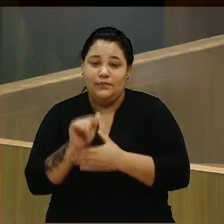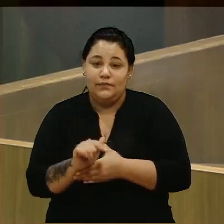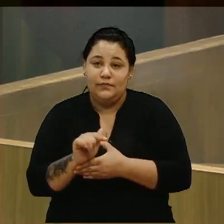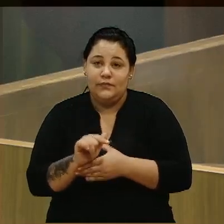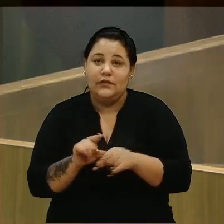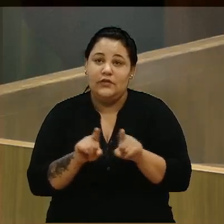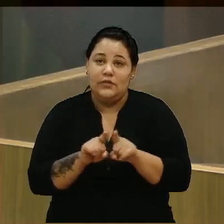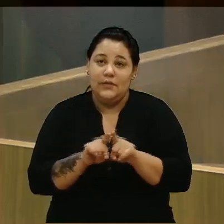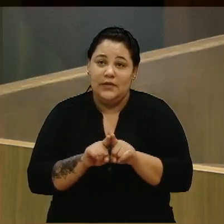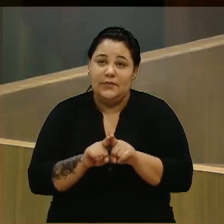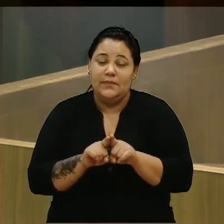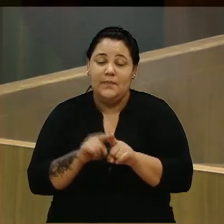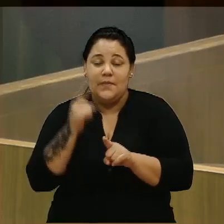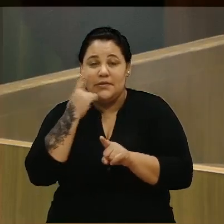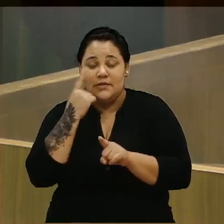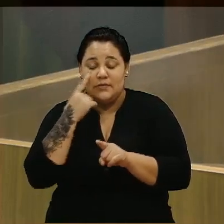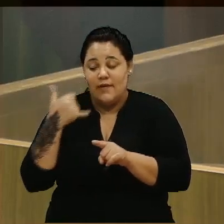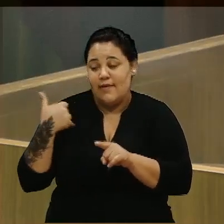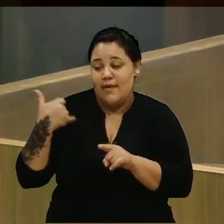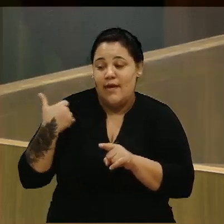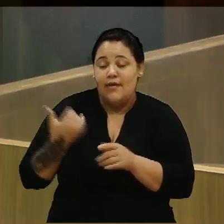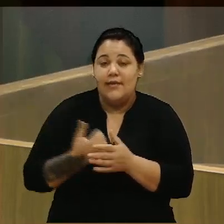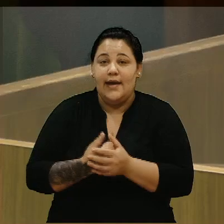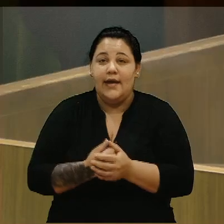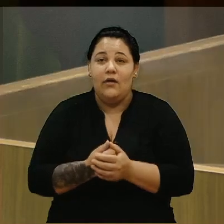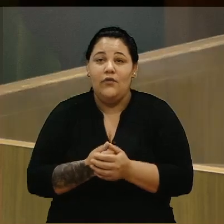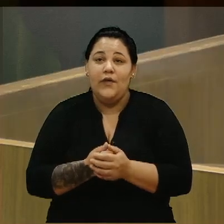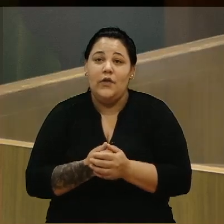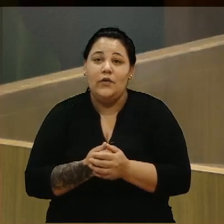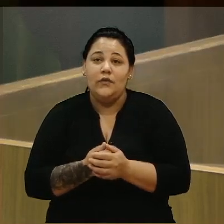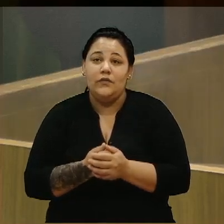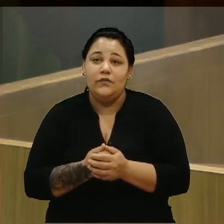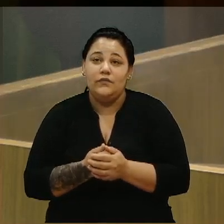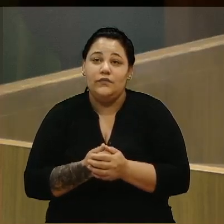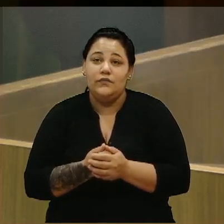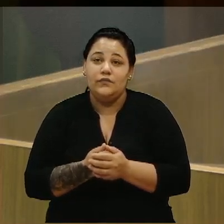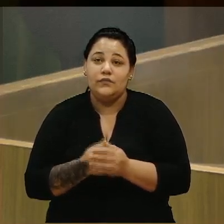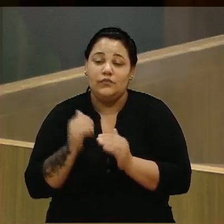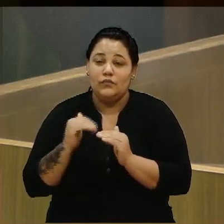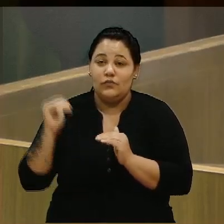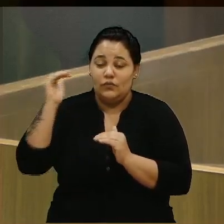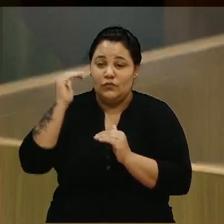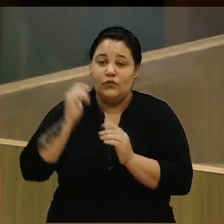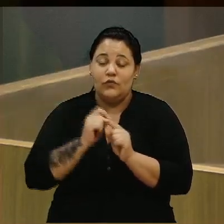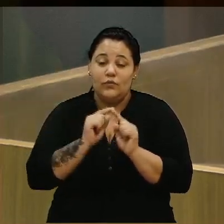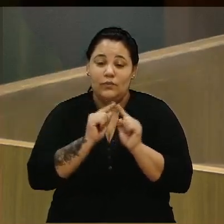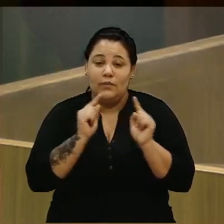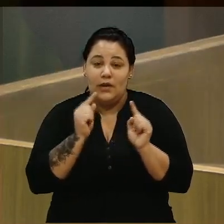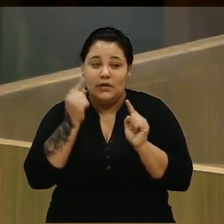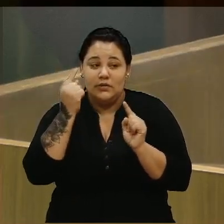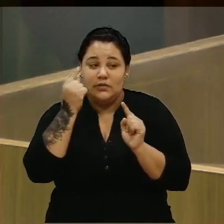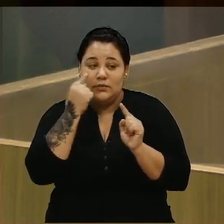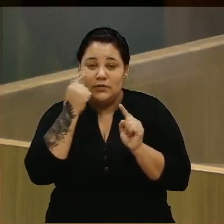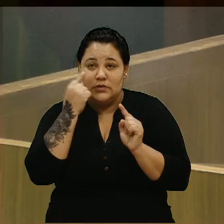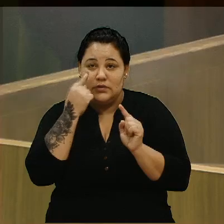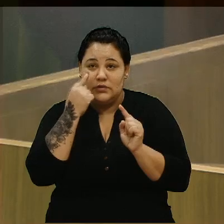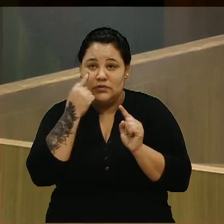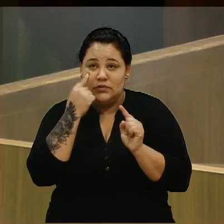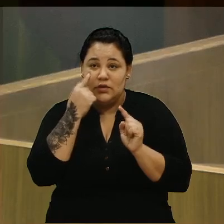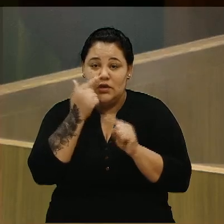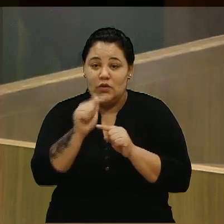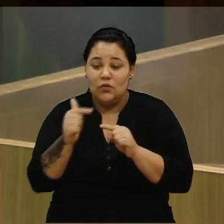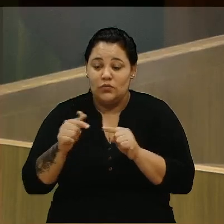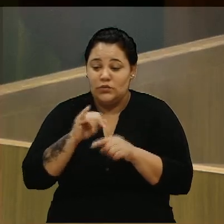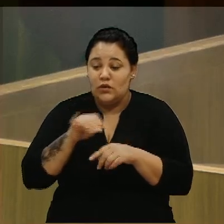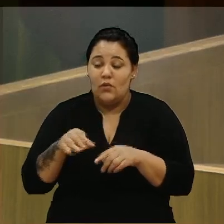pensando no infantil e no juvenil, enfim, que não alcançasse ainda o coro adulto, mas pensando nas inúmeras possibilidades que a gente